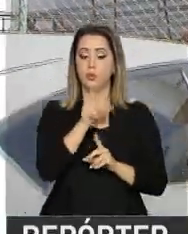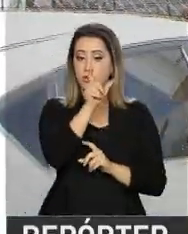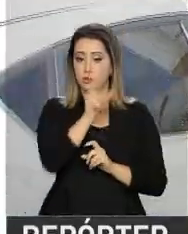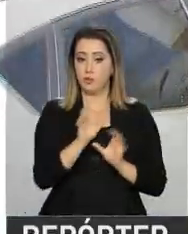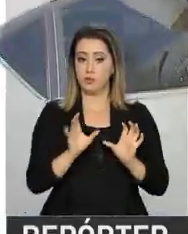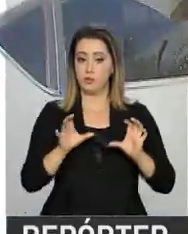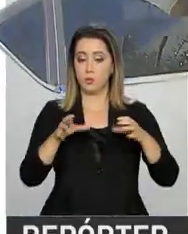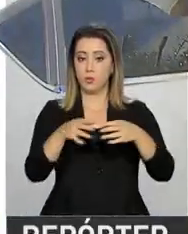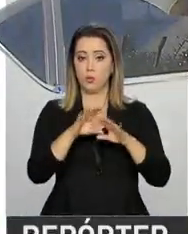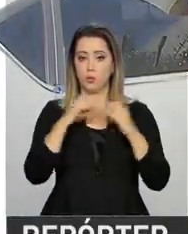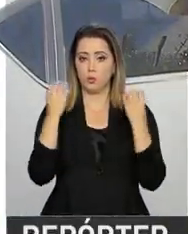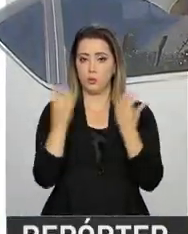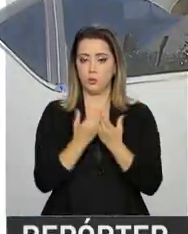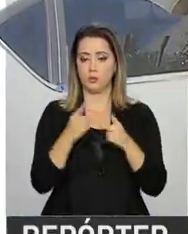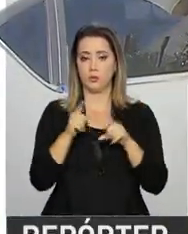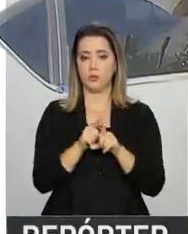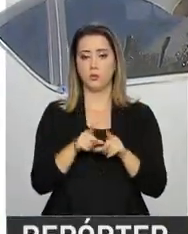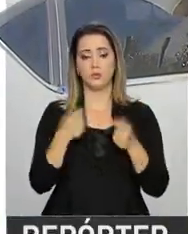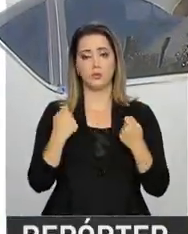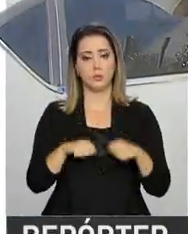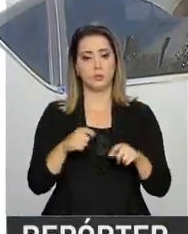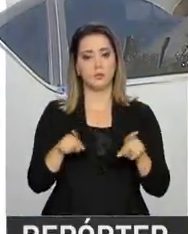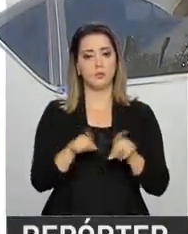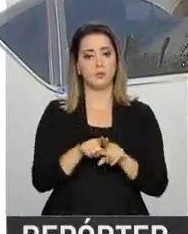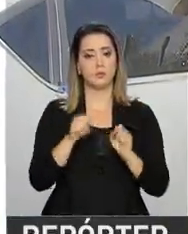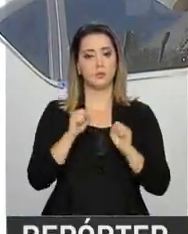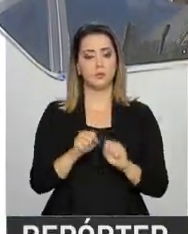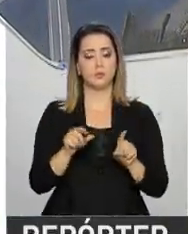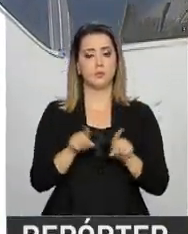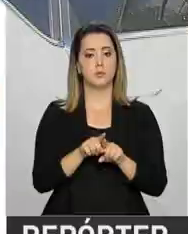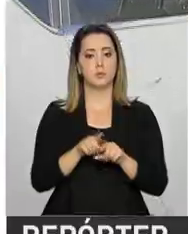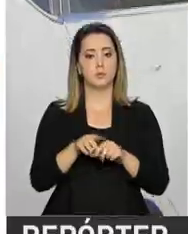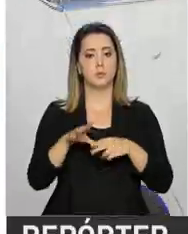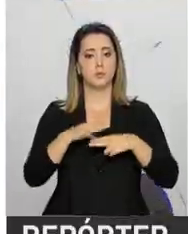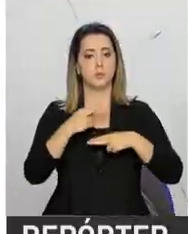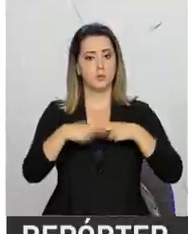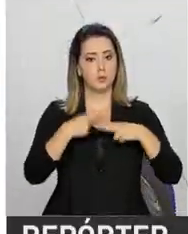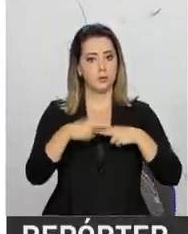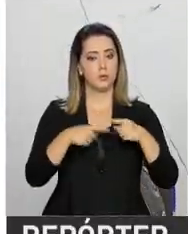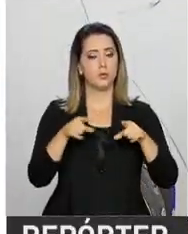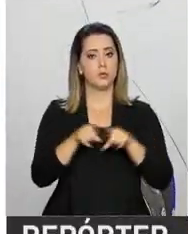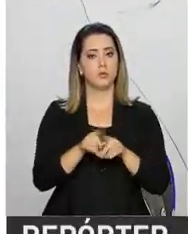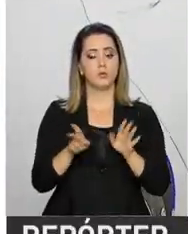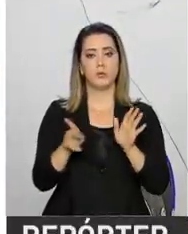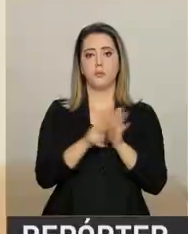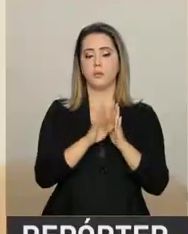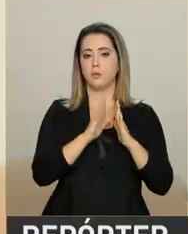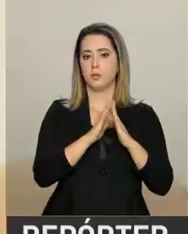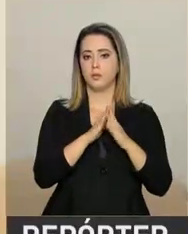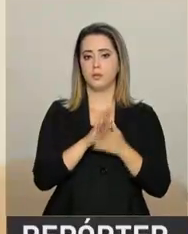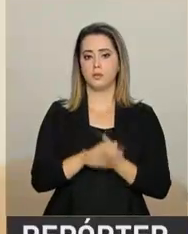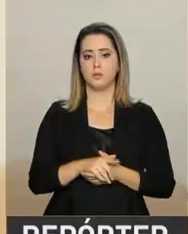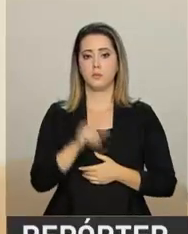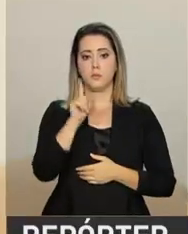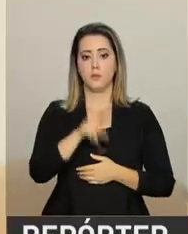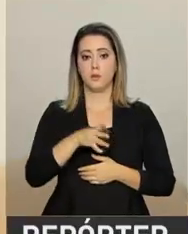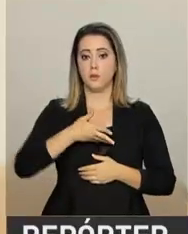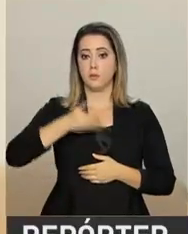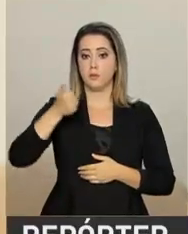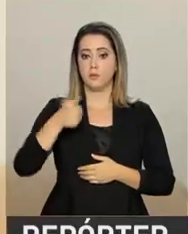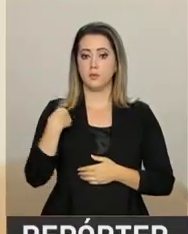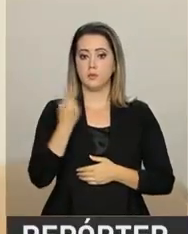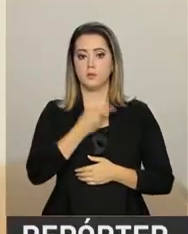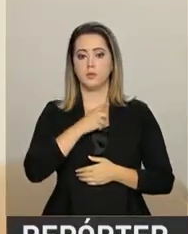comunitários. Além de realizar as medições, podem fazer curativos na casa do paciente. É um conforto que a gente